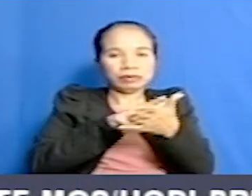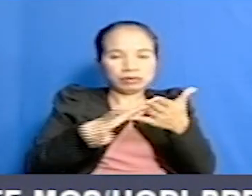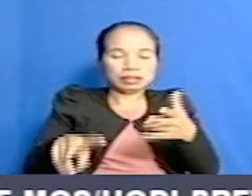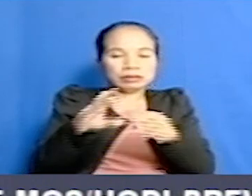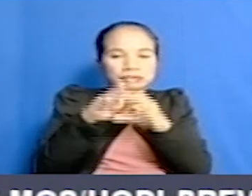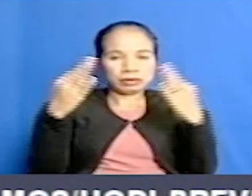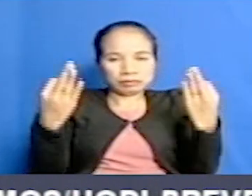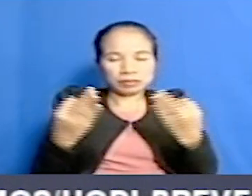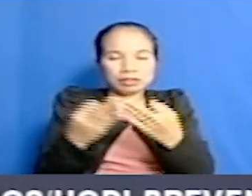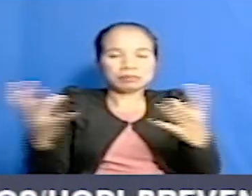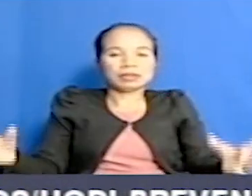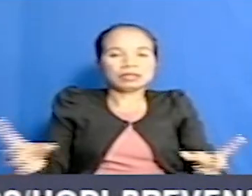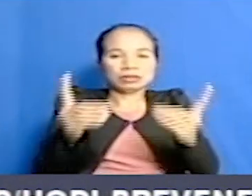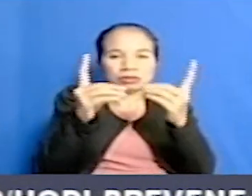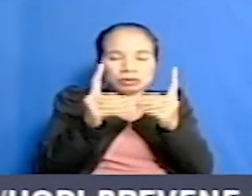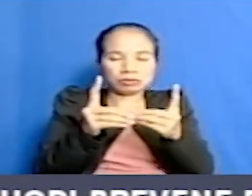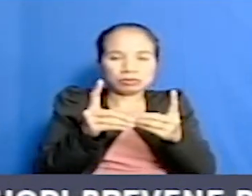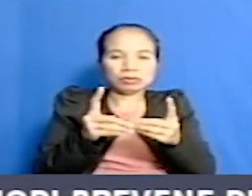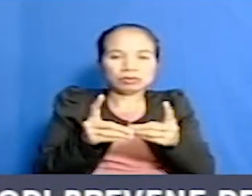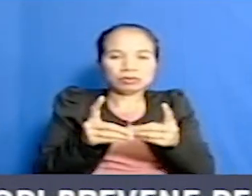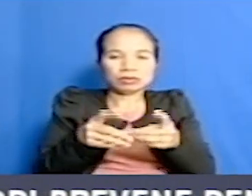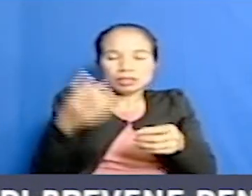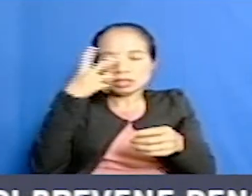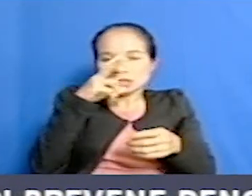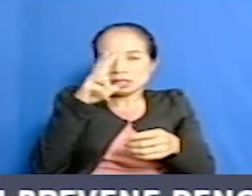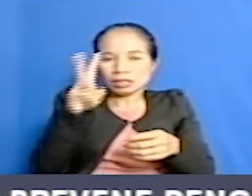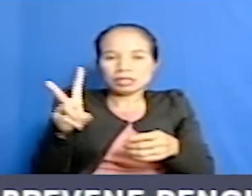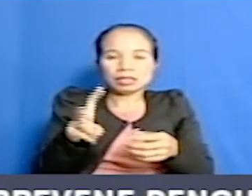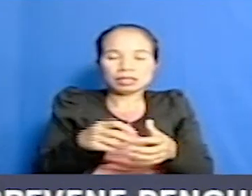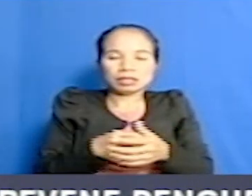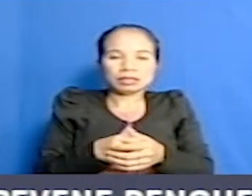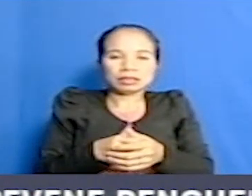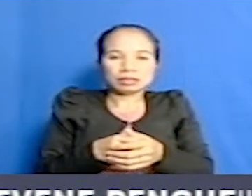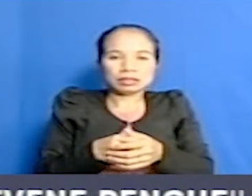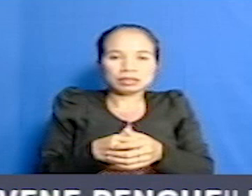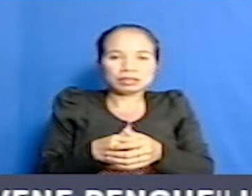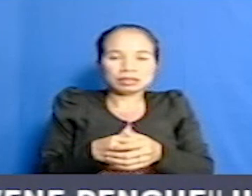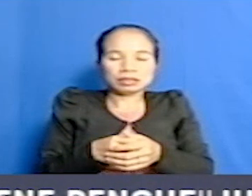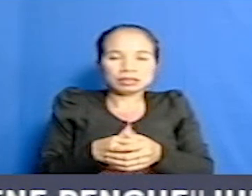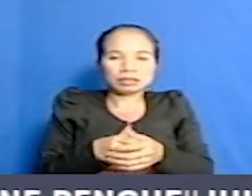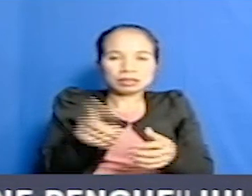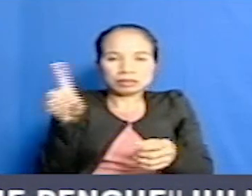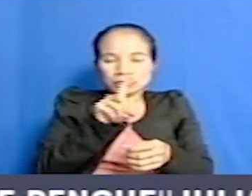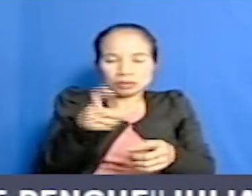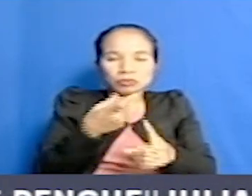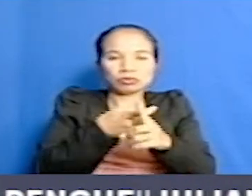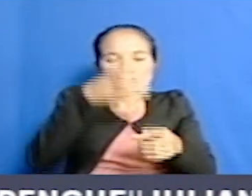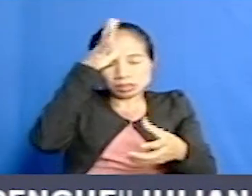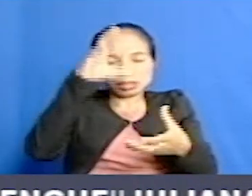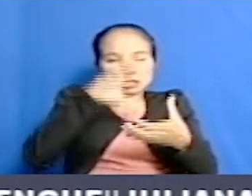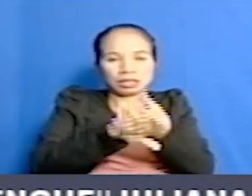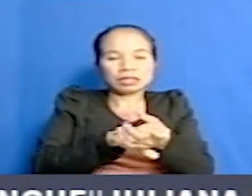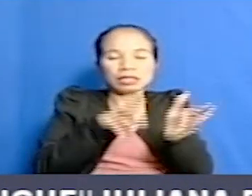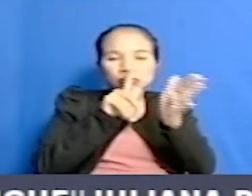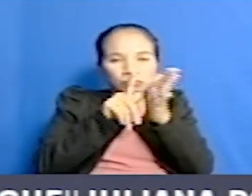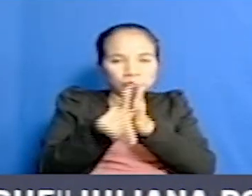na benia hasoru ni sofreda ne, então ni halai etan ameaça o sininha kaben rasika toho nia. Na be